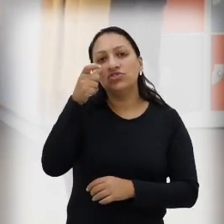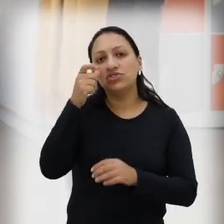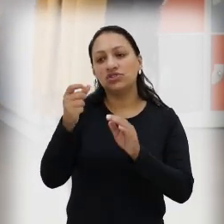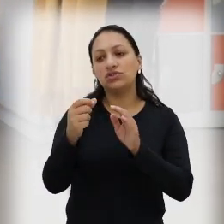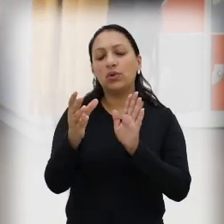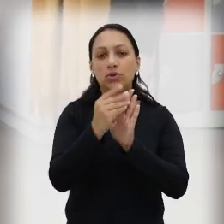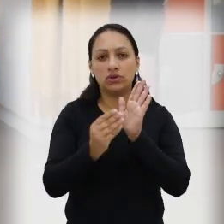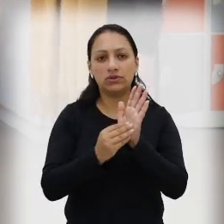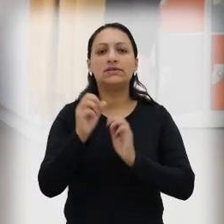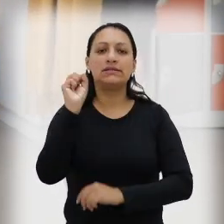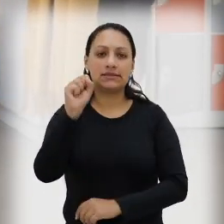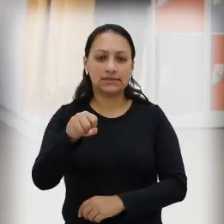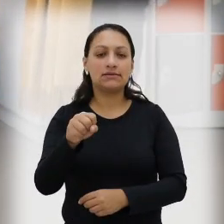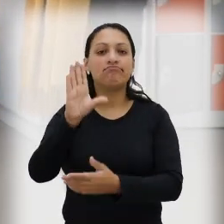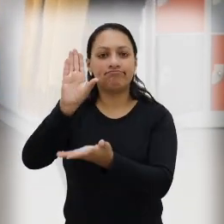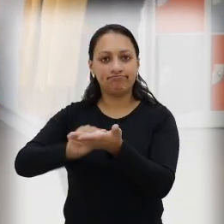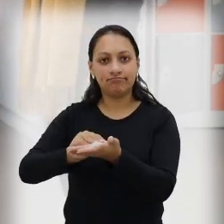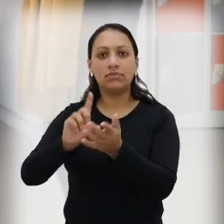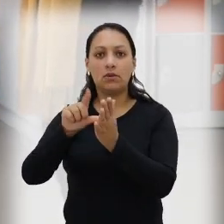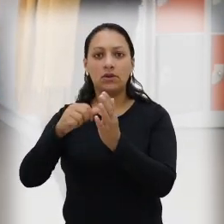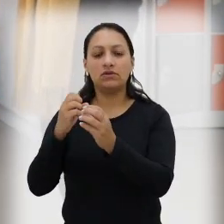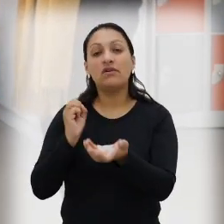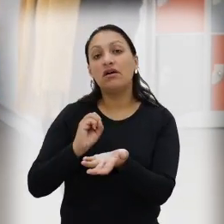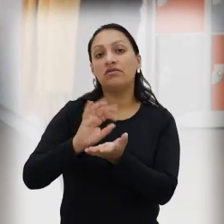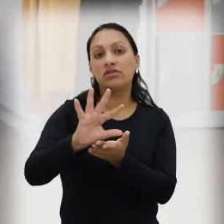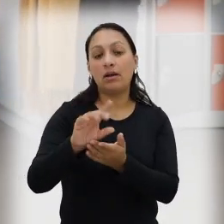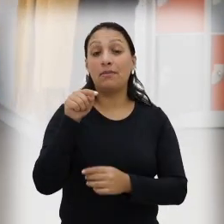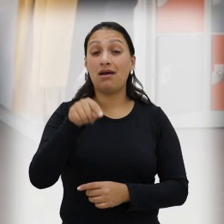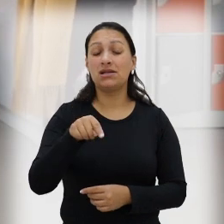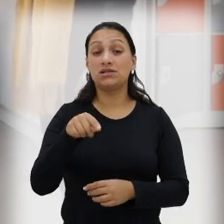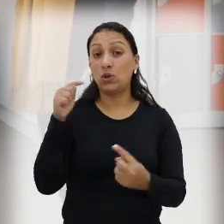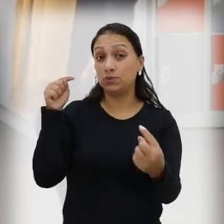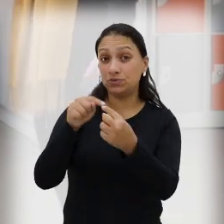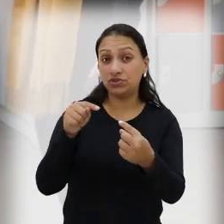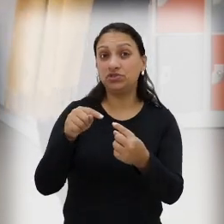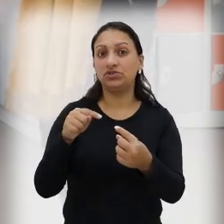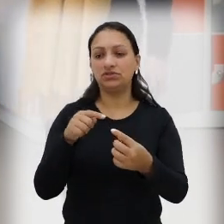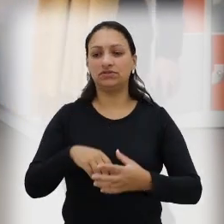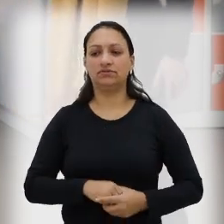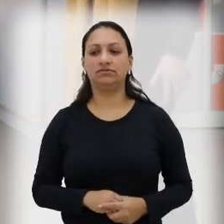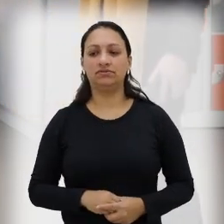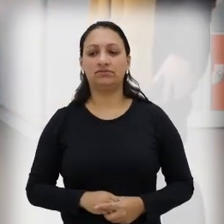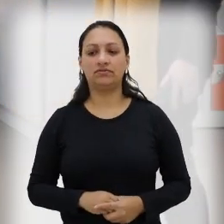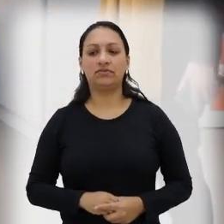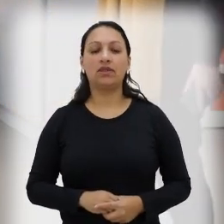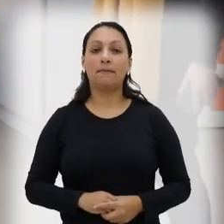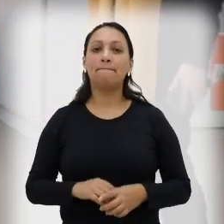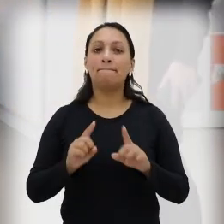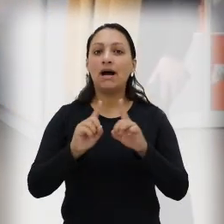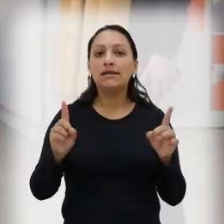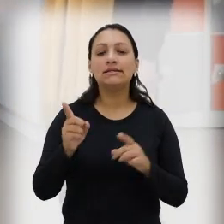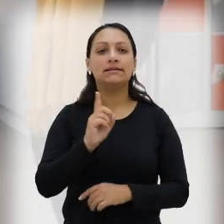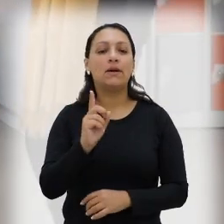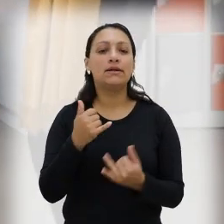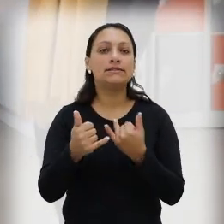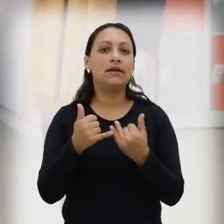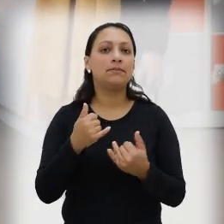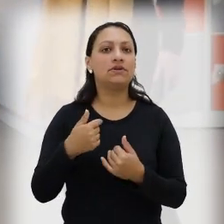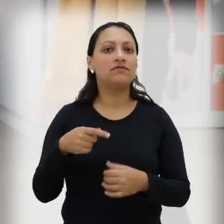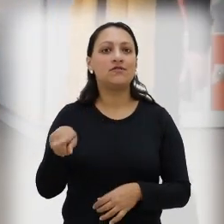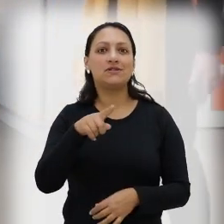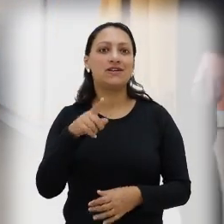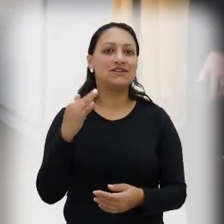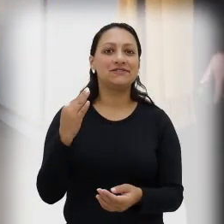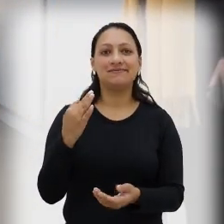gente vai encaminhar para vocês. Para esse objetivo e Com essa esse eventualidade. fim. Com este fim. Não que vocês não estejam